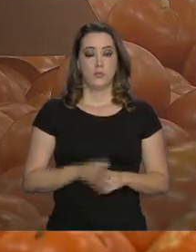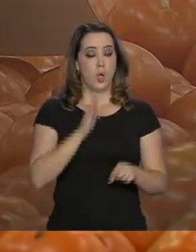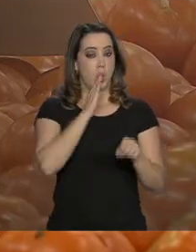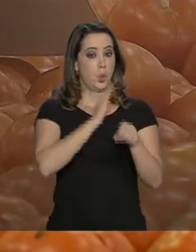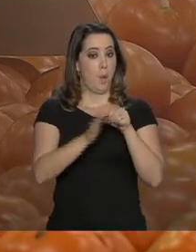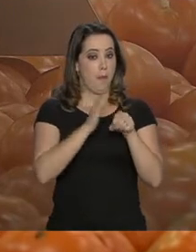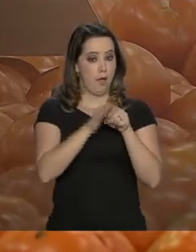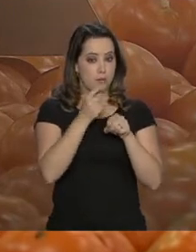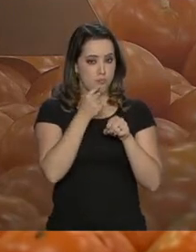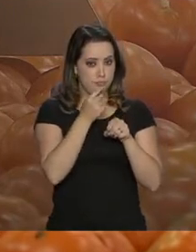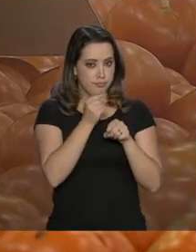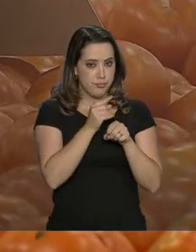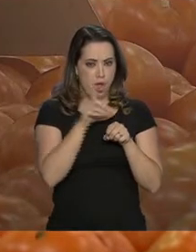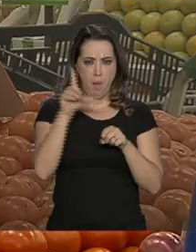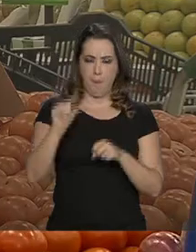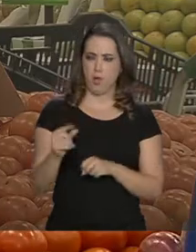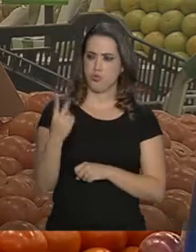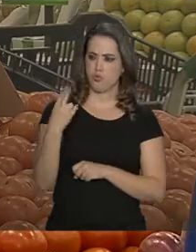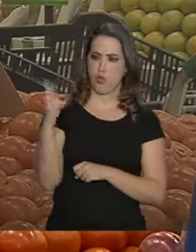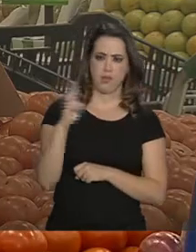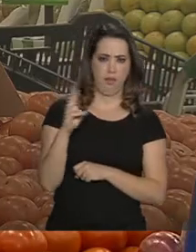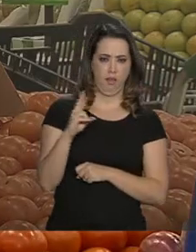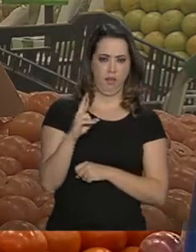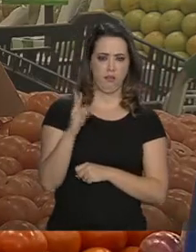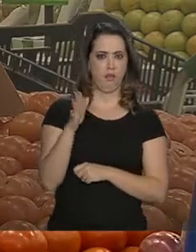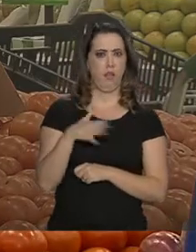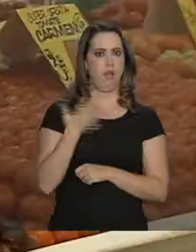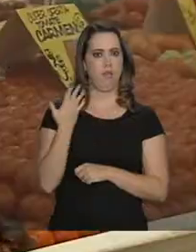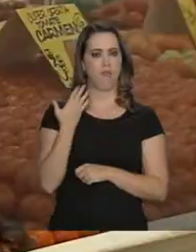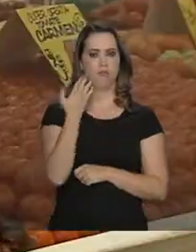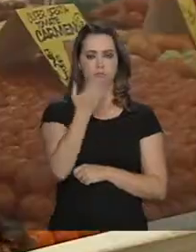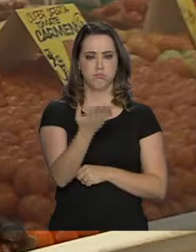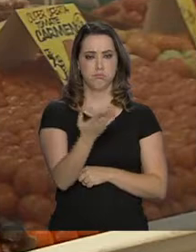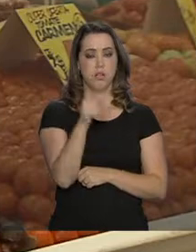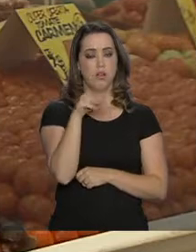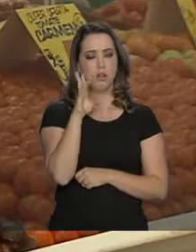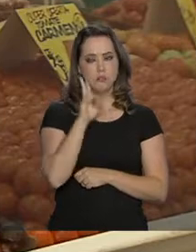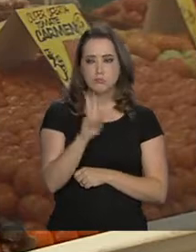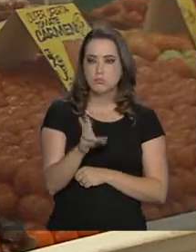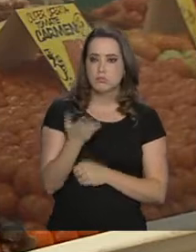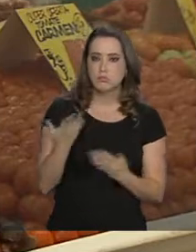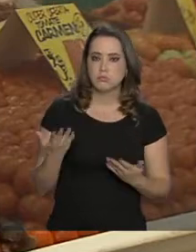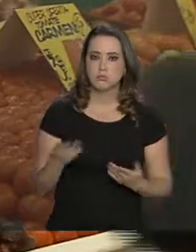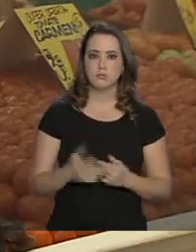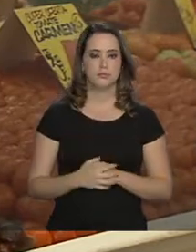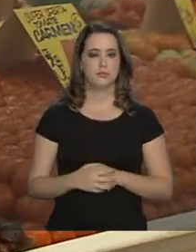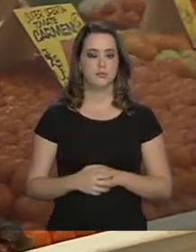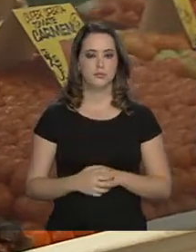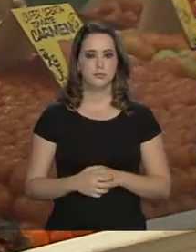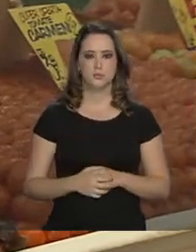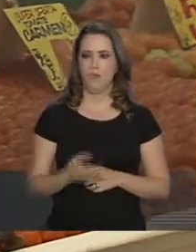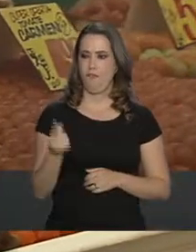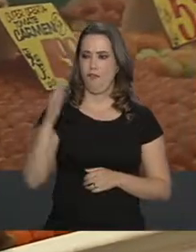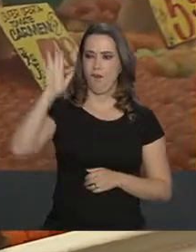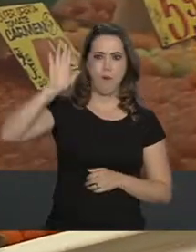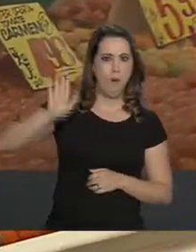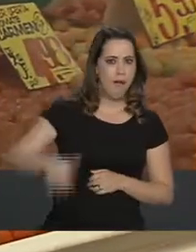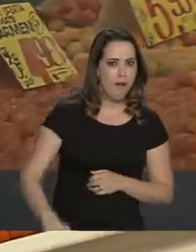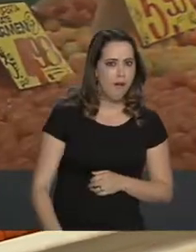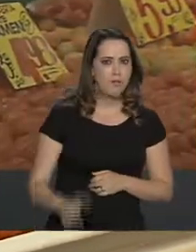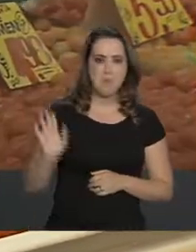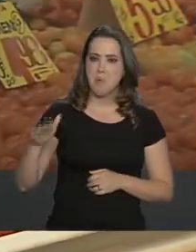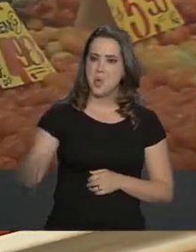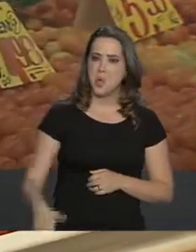Tomate a menos de R$ 2,00 o quilo. Uma situação tão rara que até surpreendeu a consumidora. Tá muito